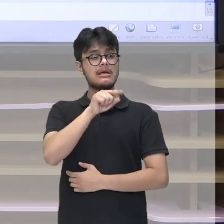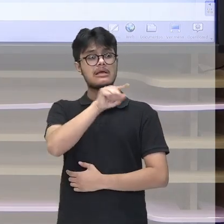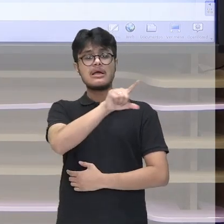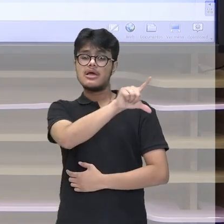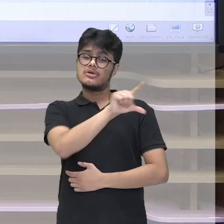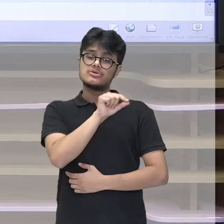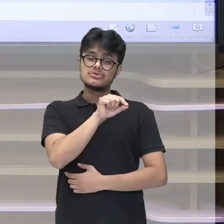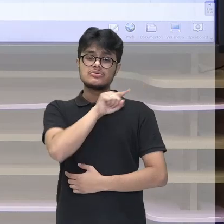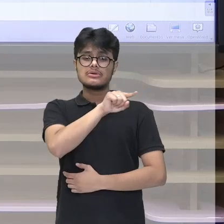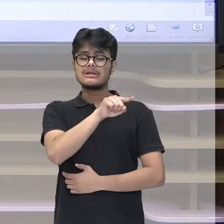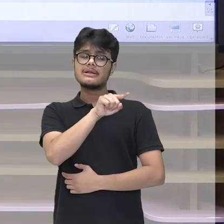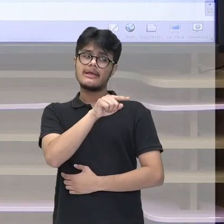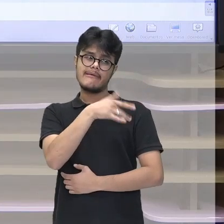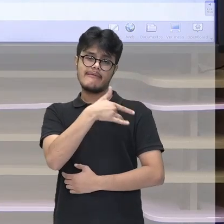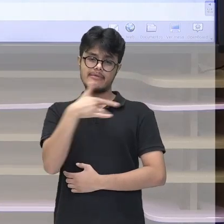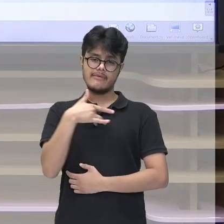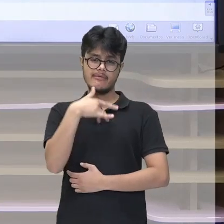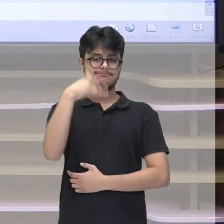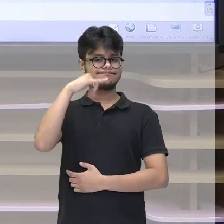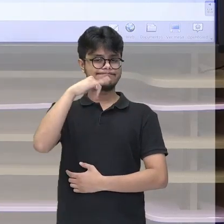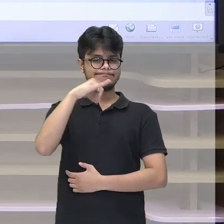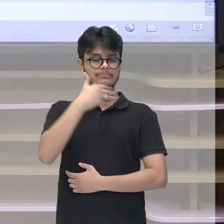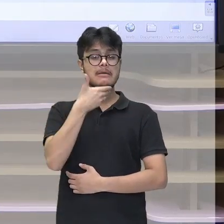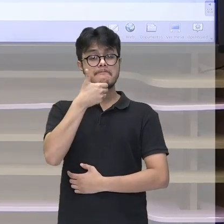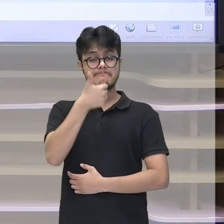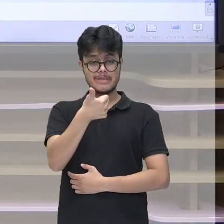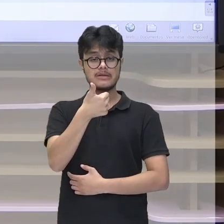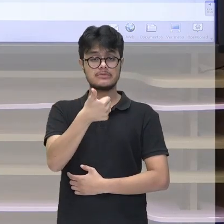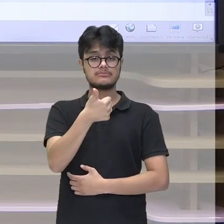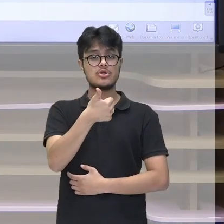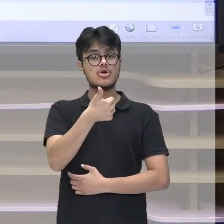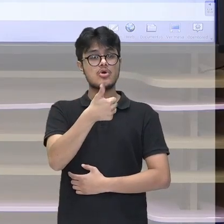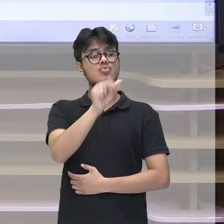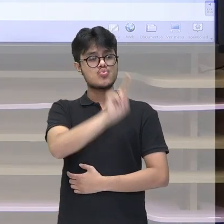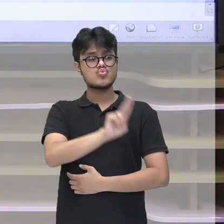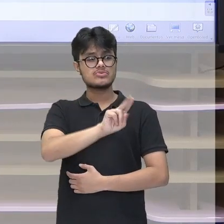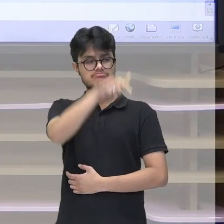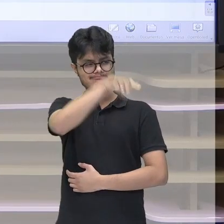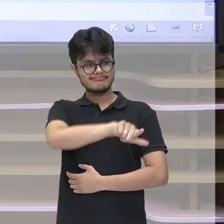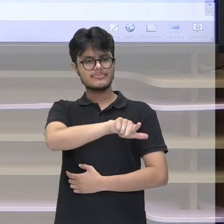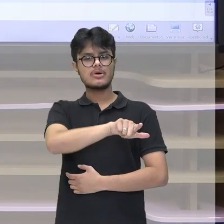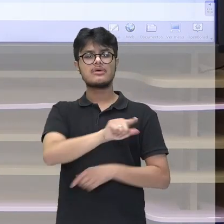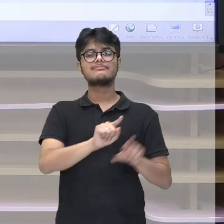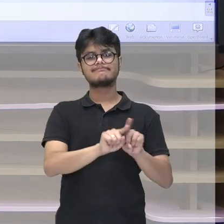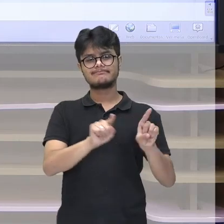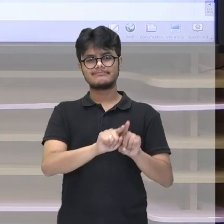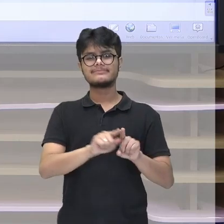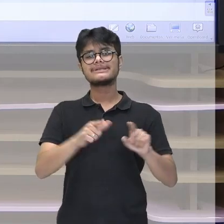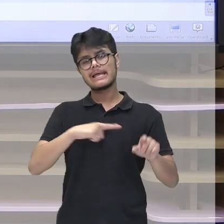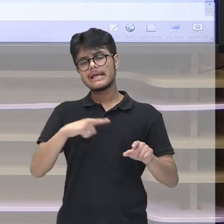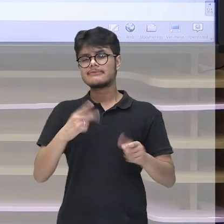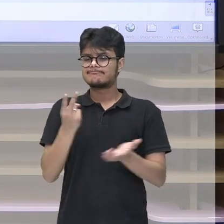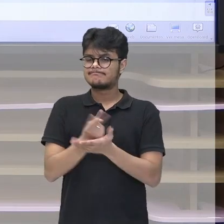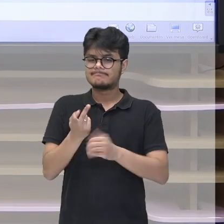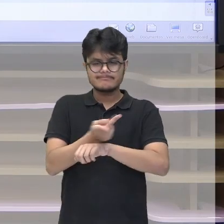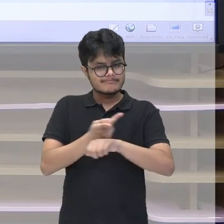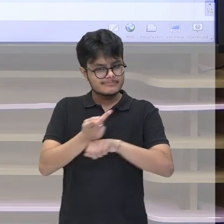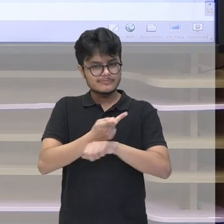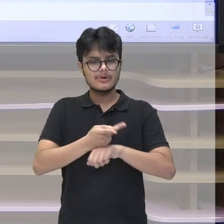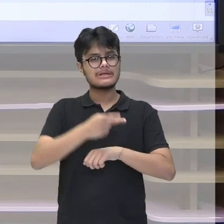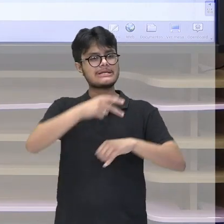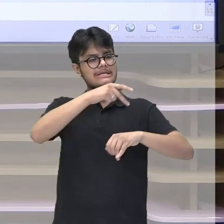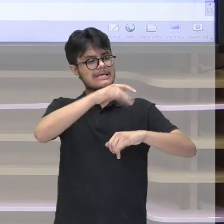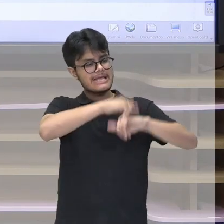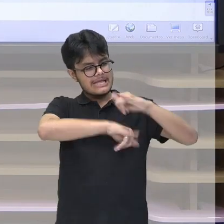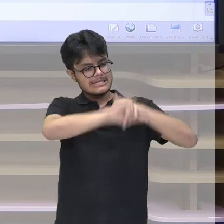os problemas ambientais com os quais a gente convive, nós temos uma busca pelas